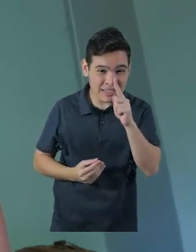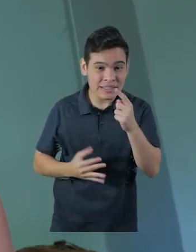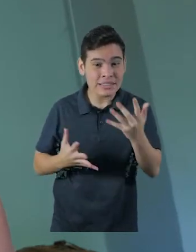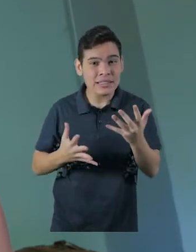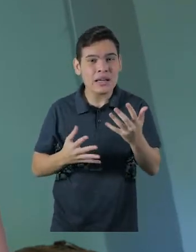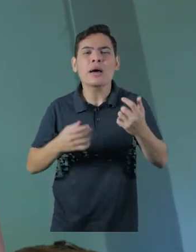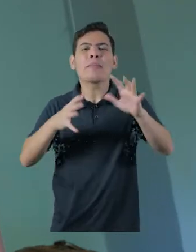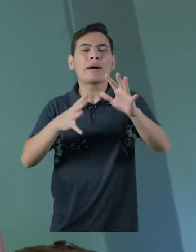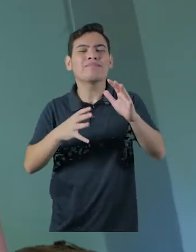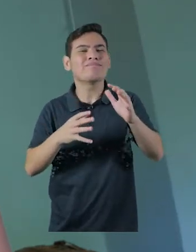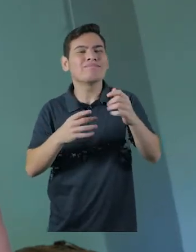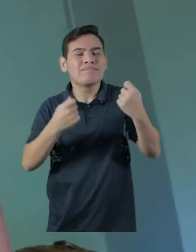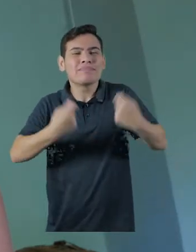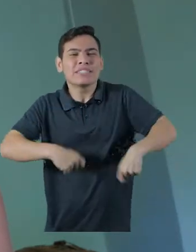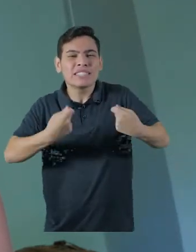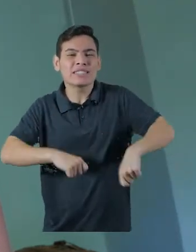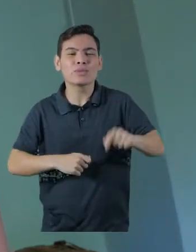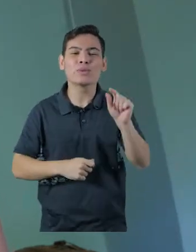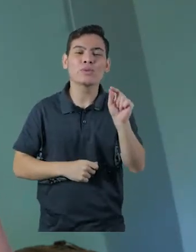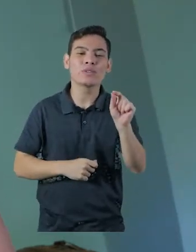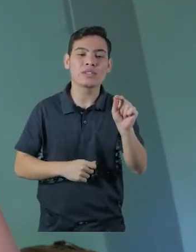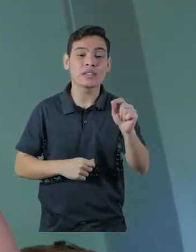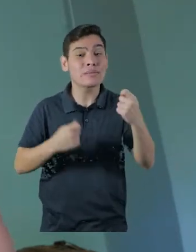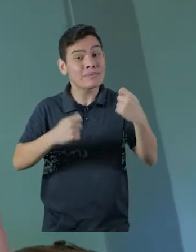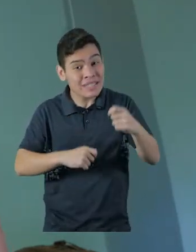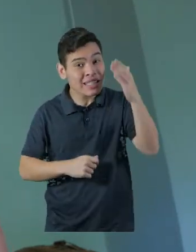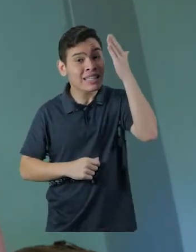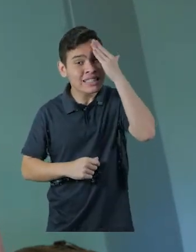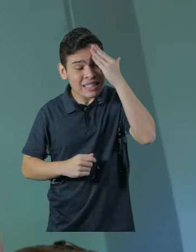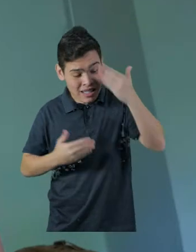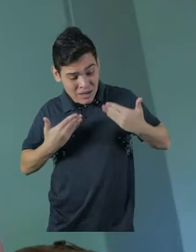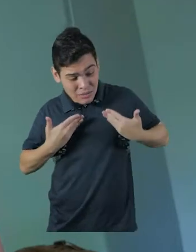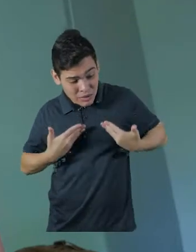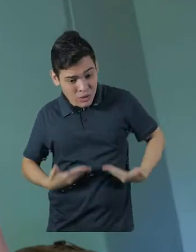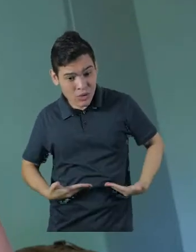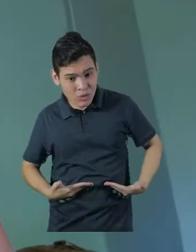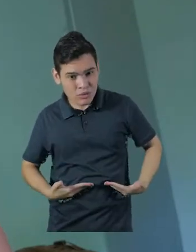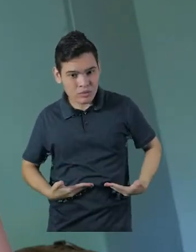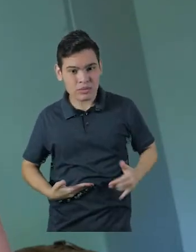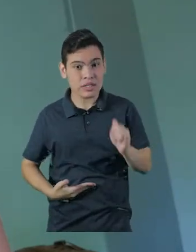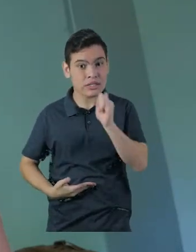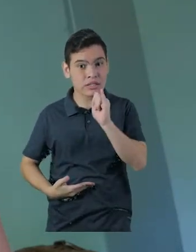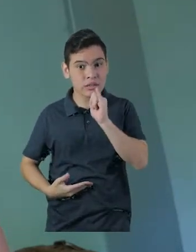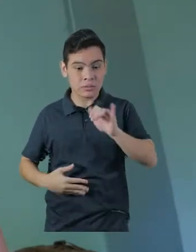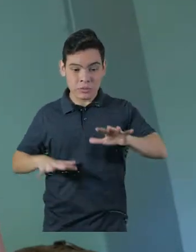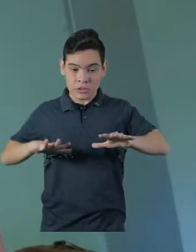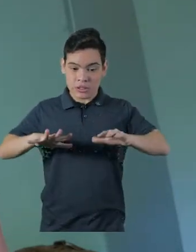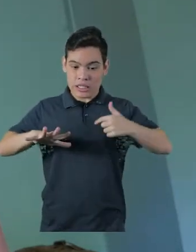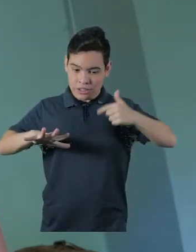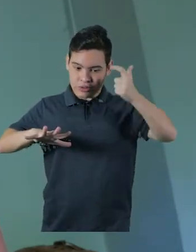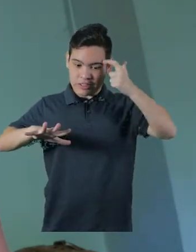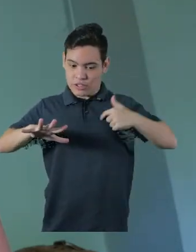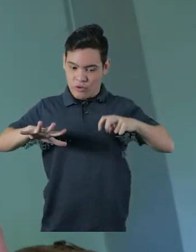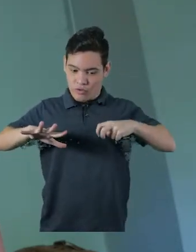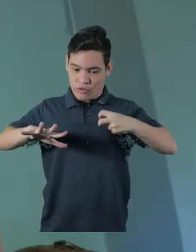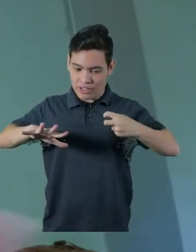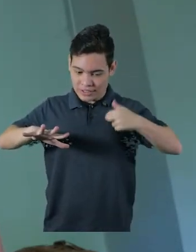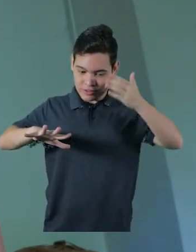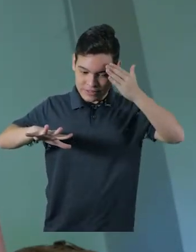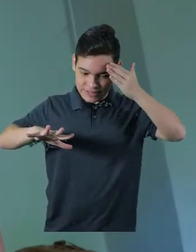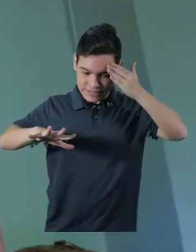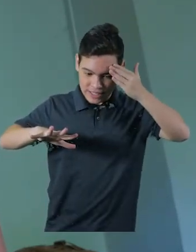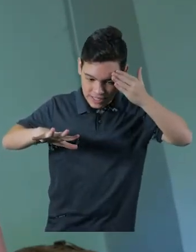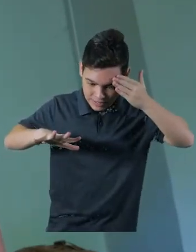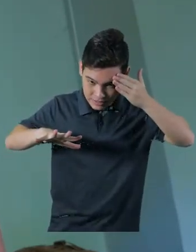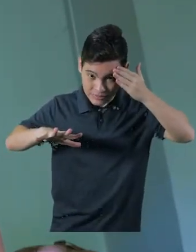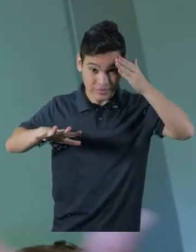ela dependia de uma sintonização com um saber do corpo baseado nos reflexos, porque muitos